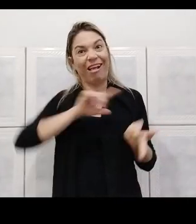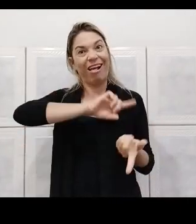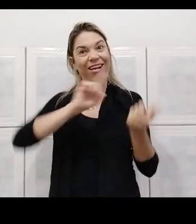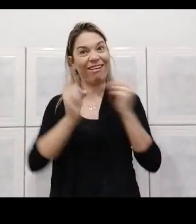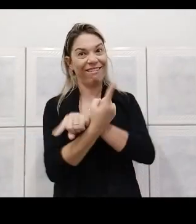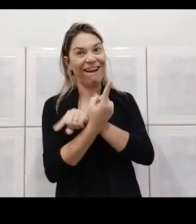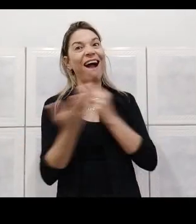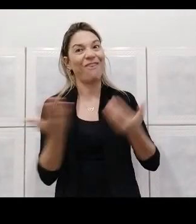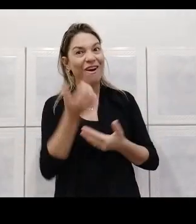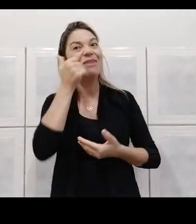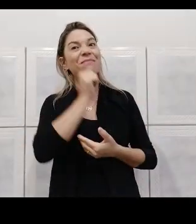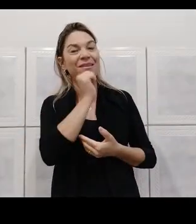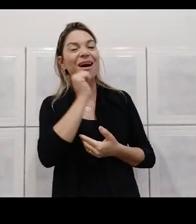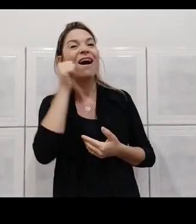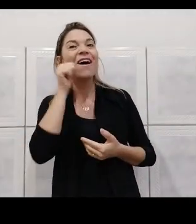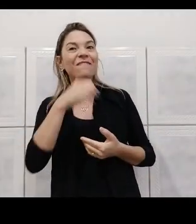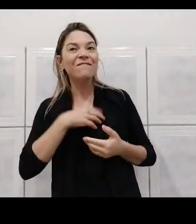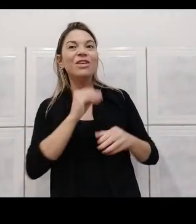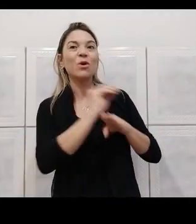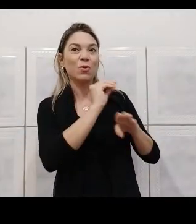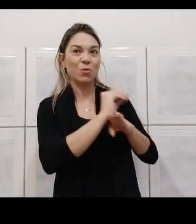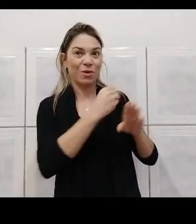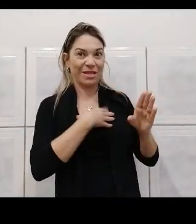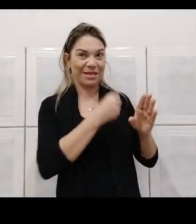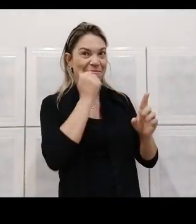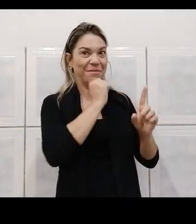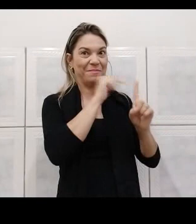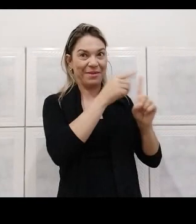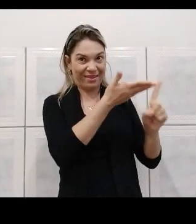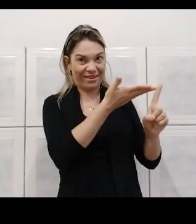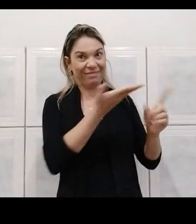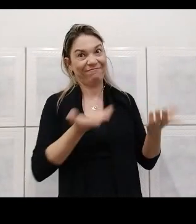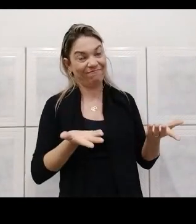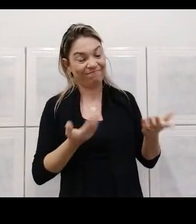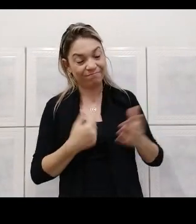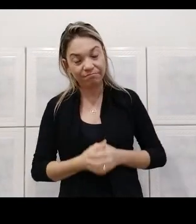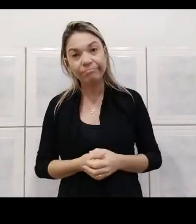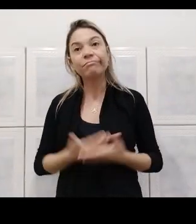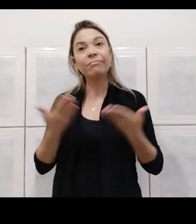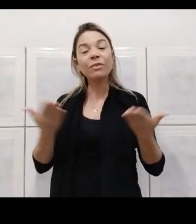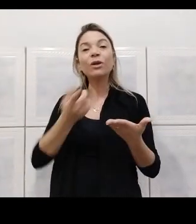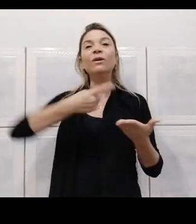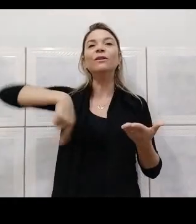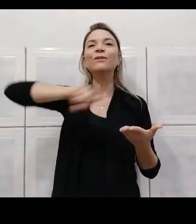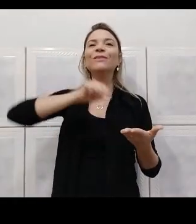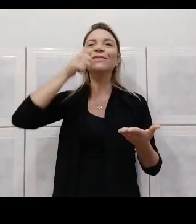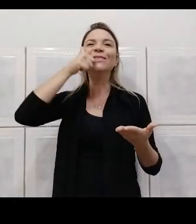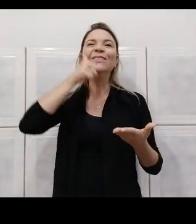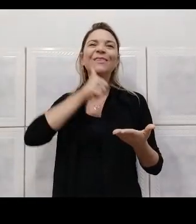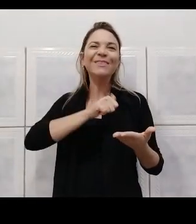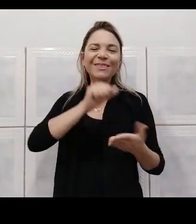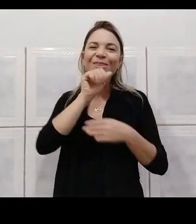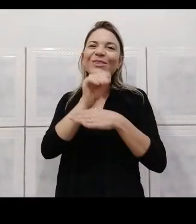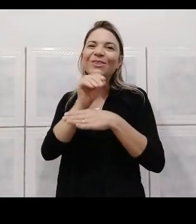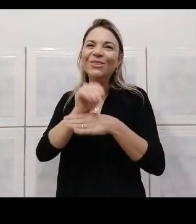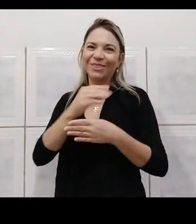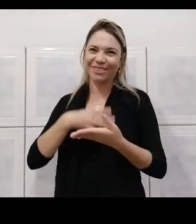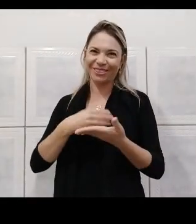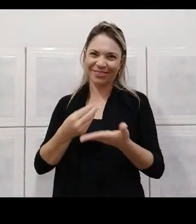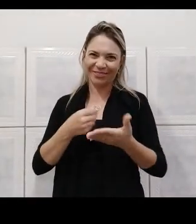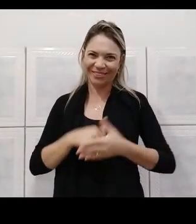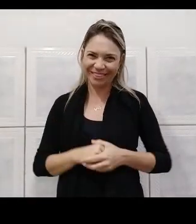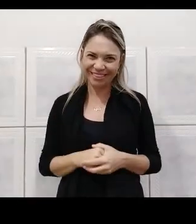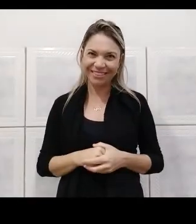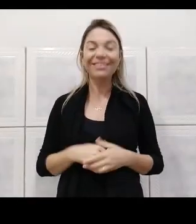a mãe com a oportunidade de influenciar o filho. Agora, temos aqui, segundo o texto bíblico, a vida de